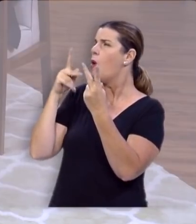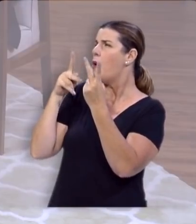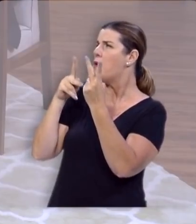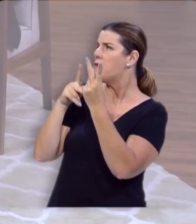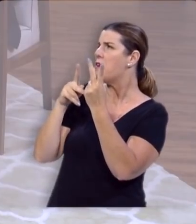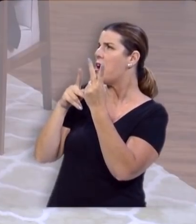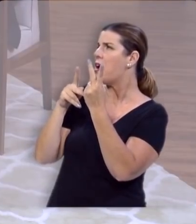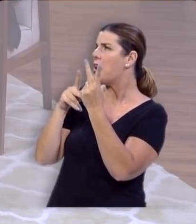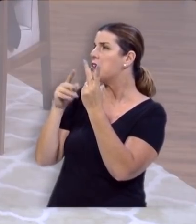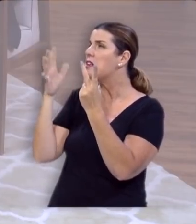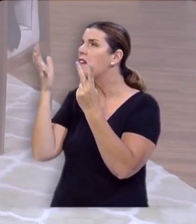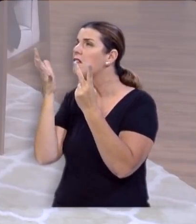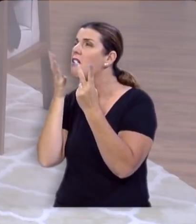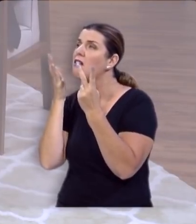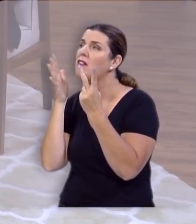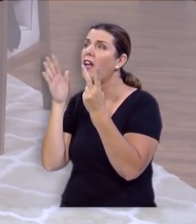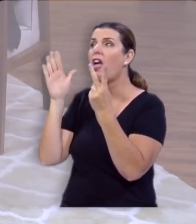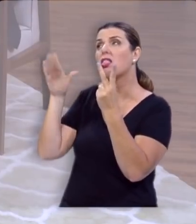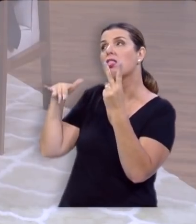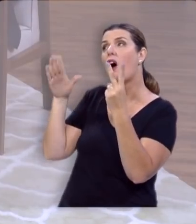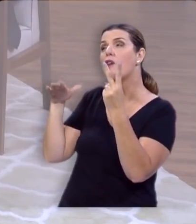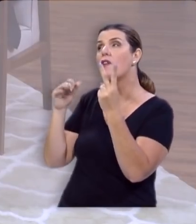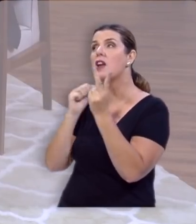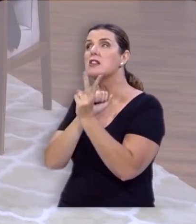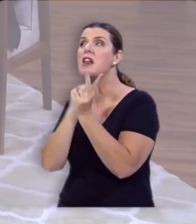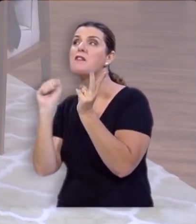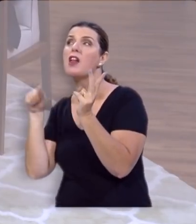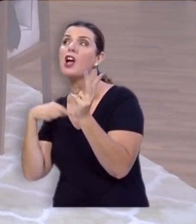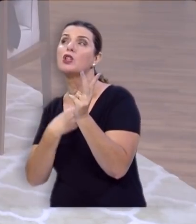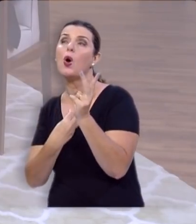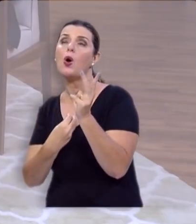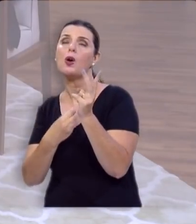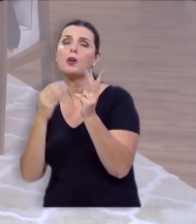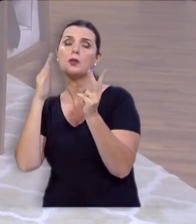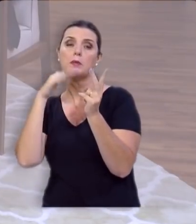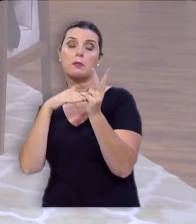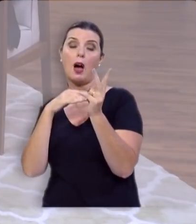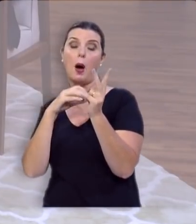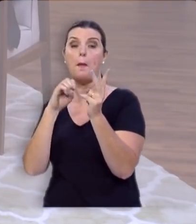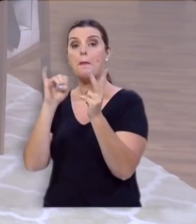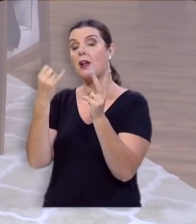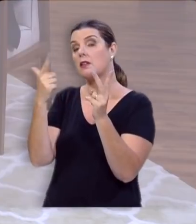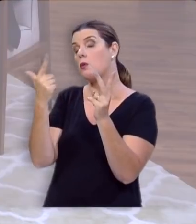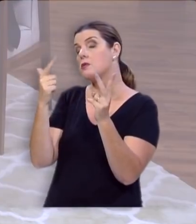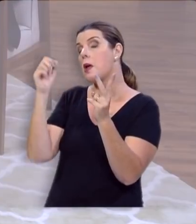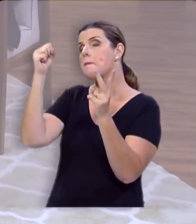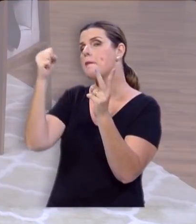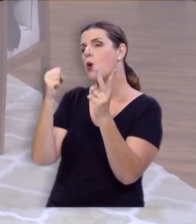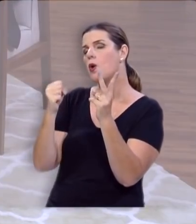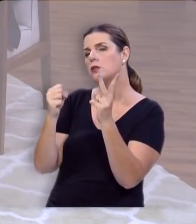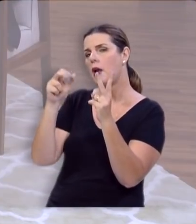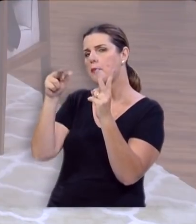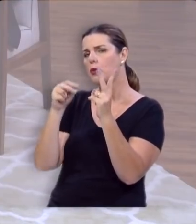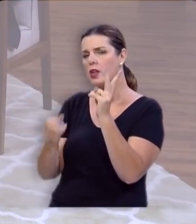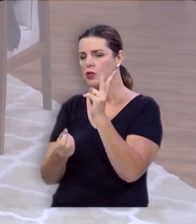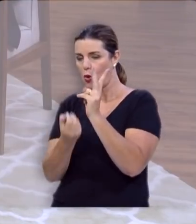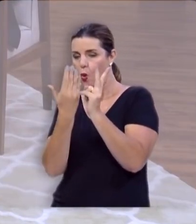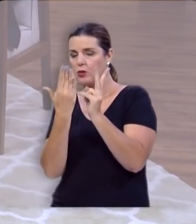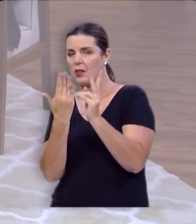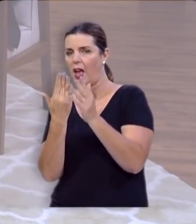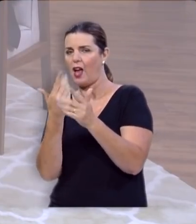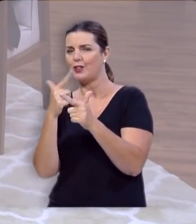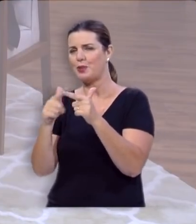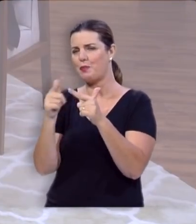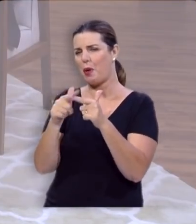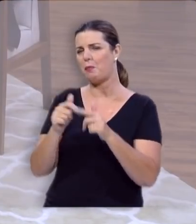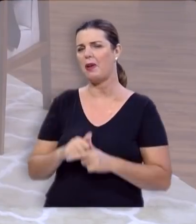bondoso e gostaria de nos livrar do mal, mas ele não é tão poderoso assim, então por isso simplesmente